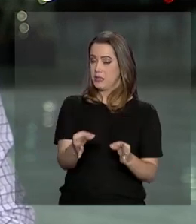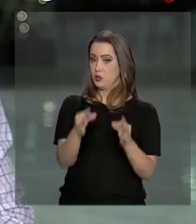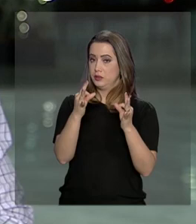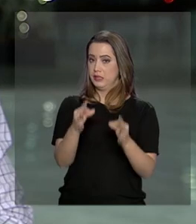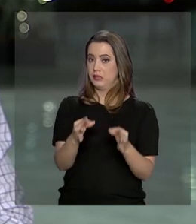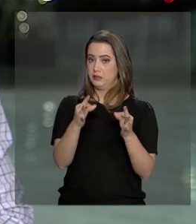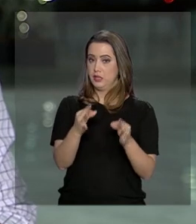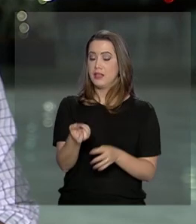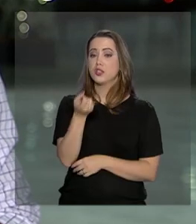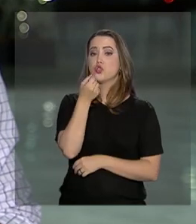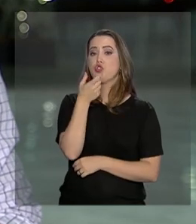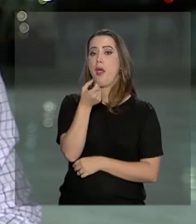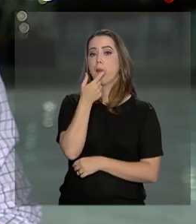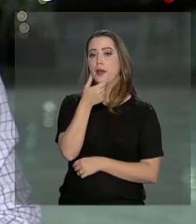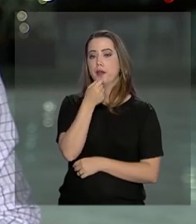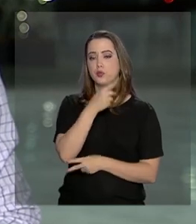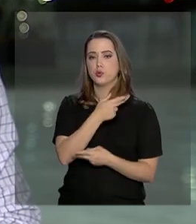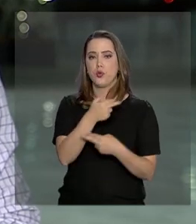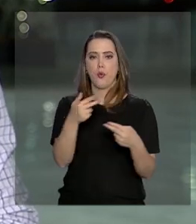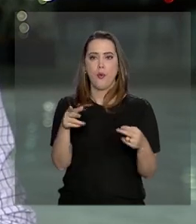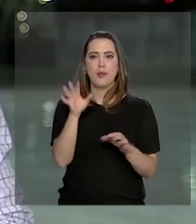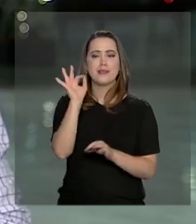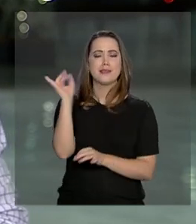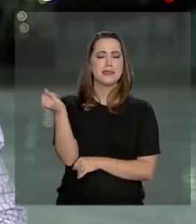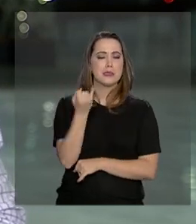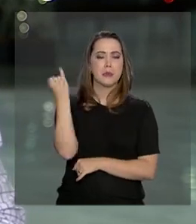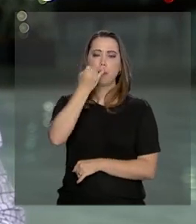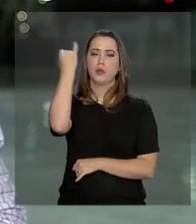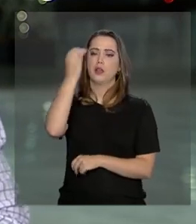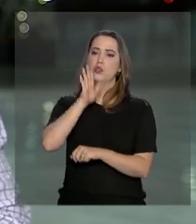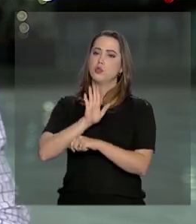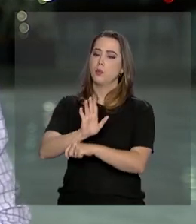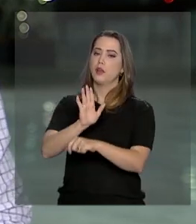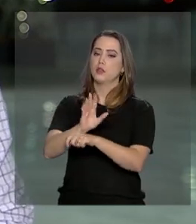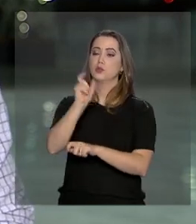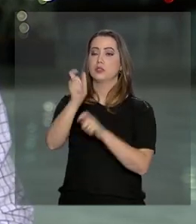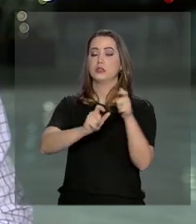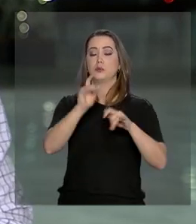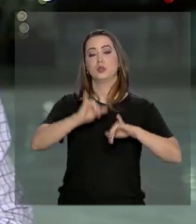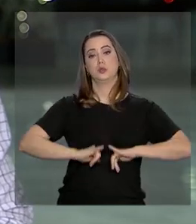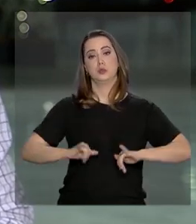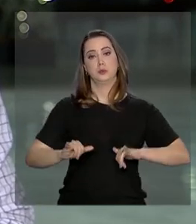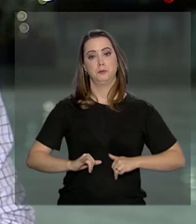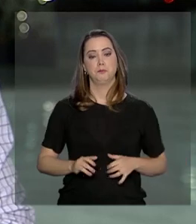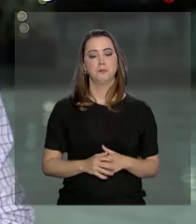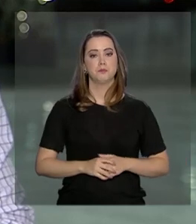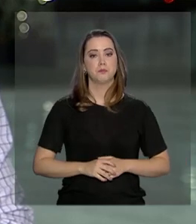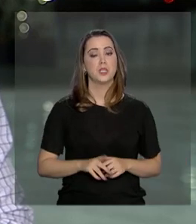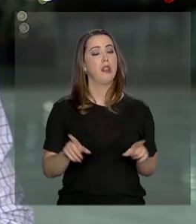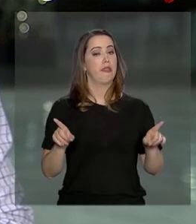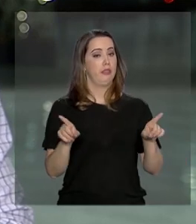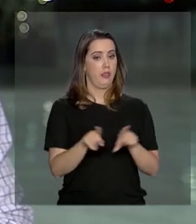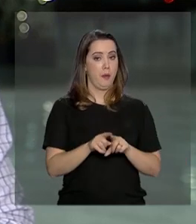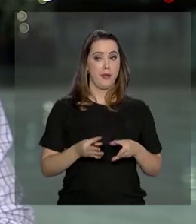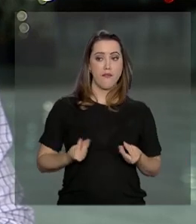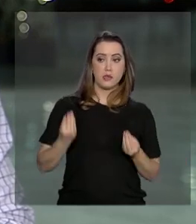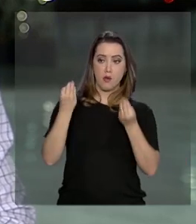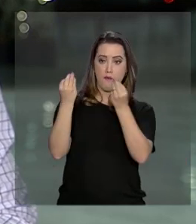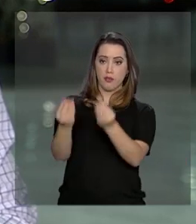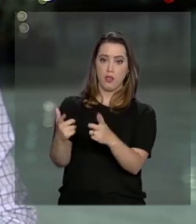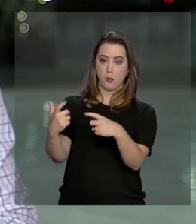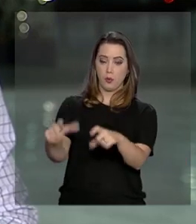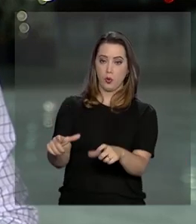de medicamentos e insumos estratégicos para ajuda aos atingidos pela tragédia. Também serão enviados para o